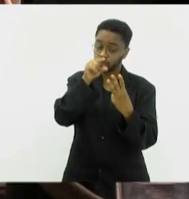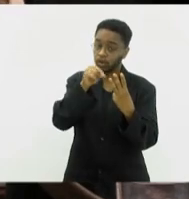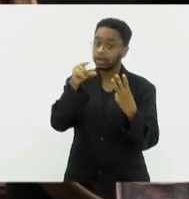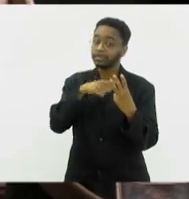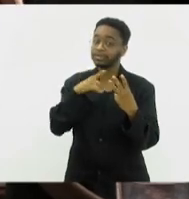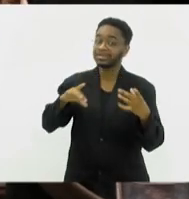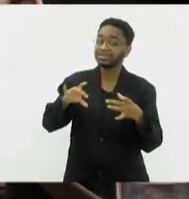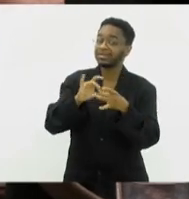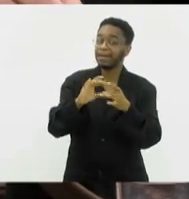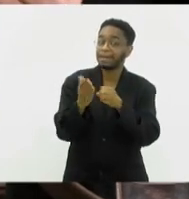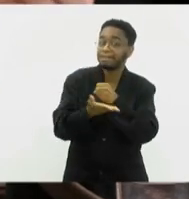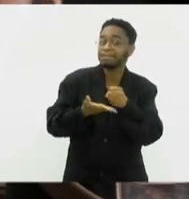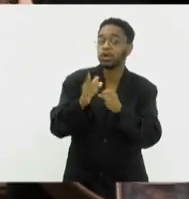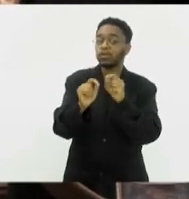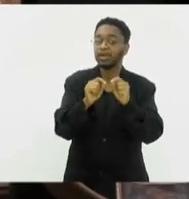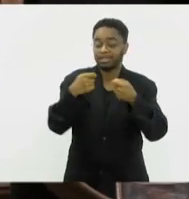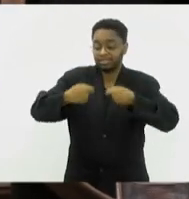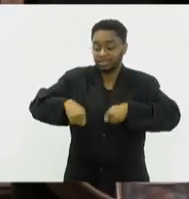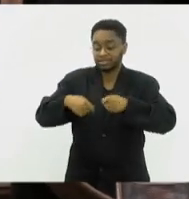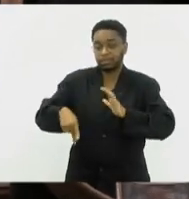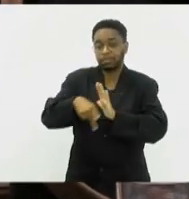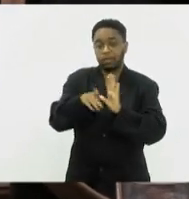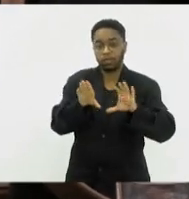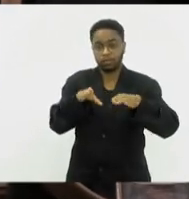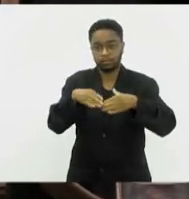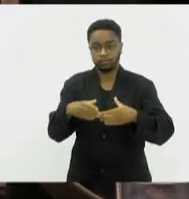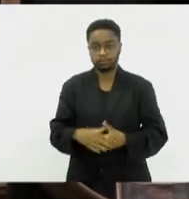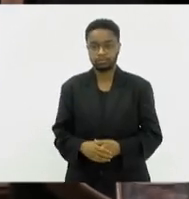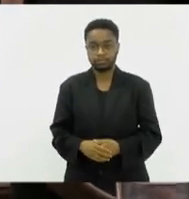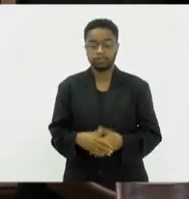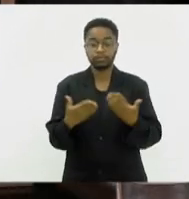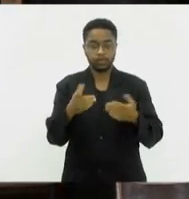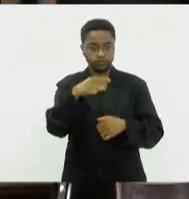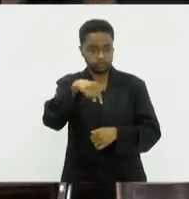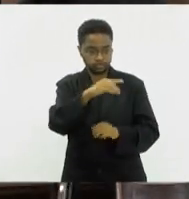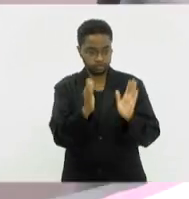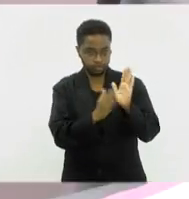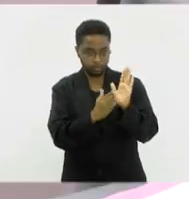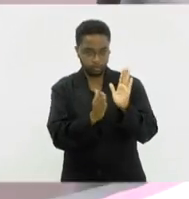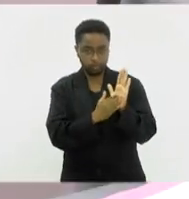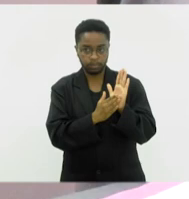base nas demandas do comitê. Então, o mecanismo está propondo